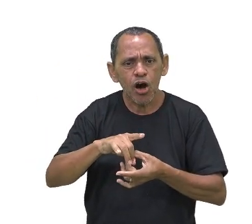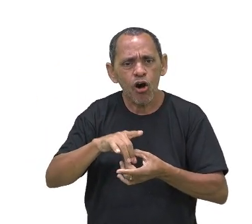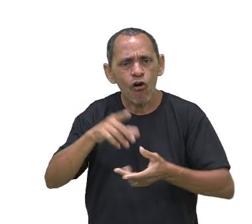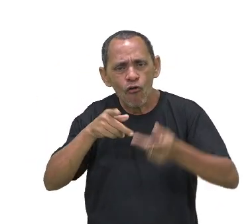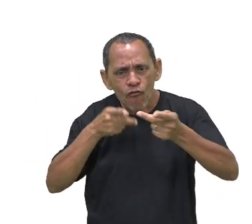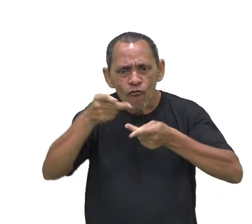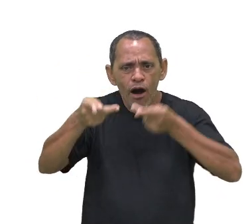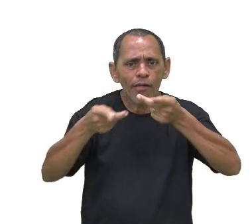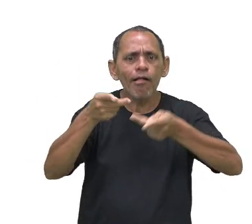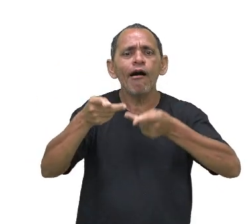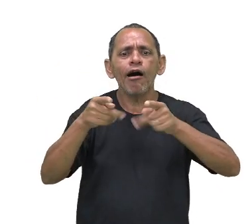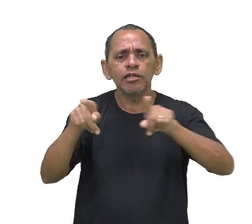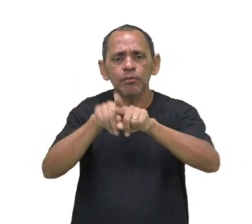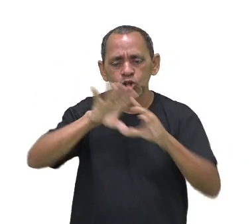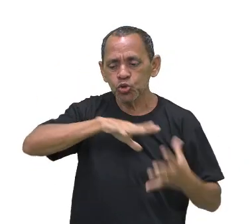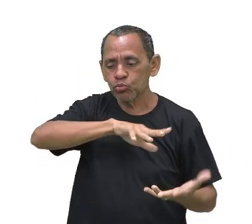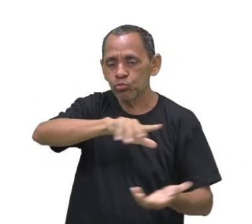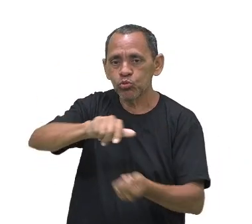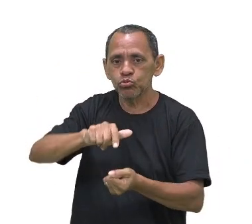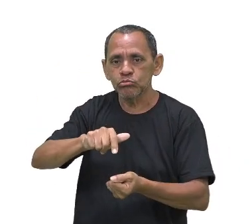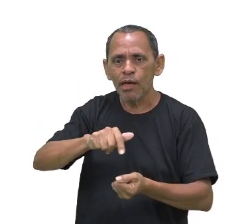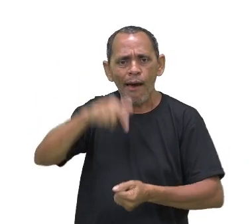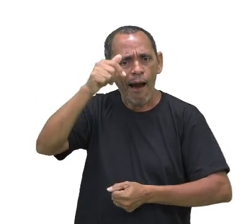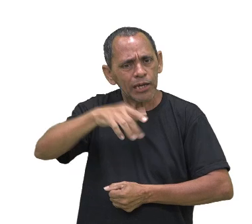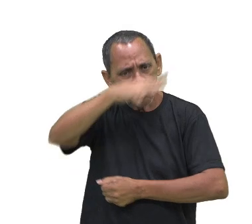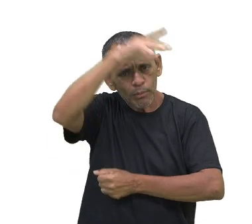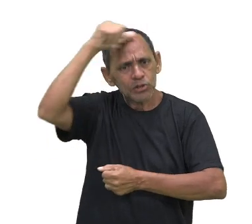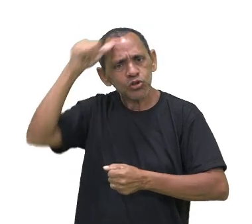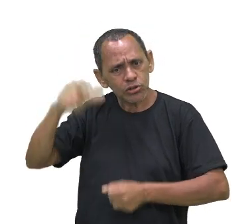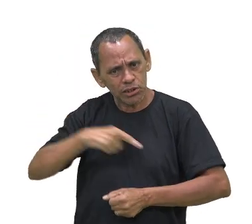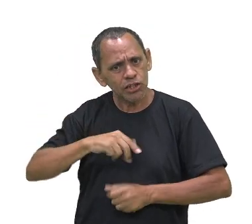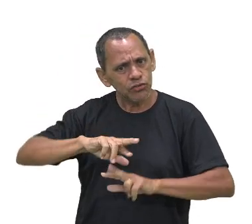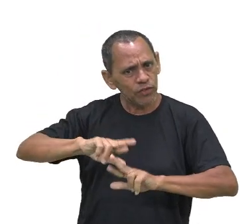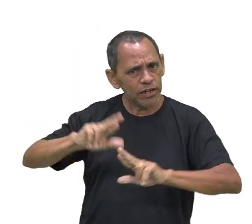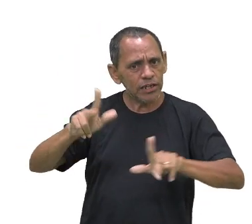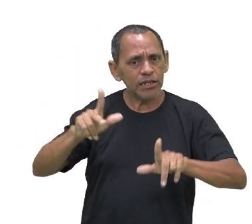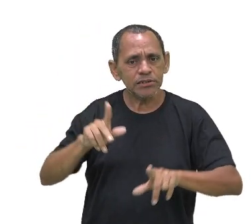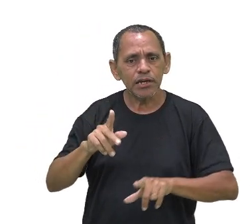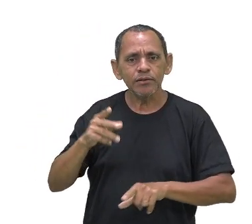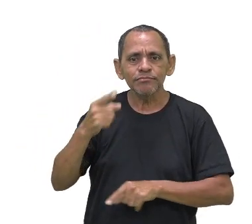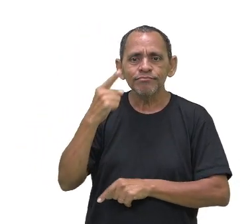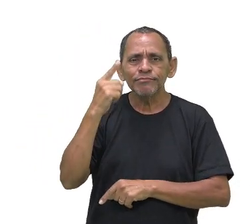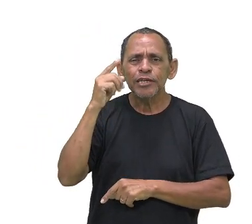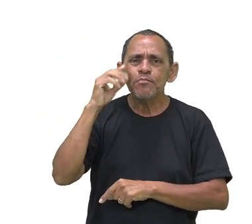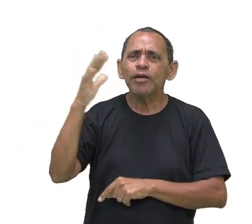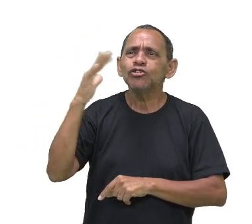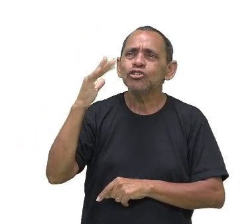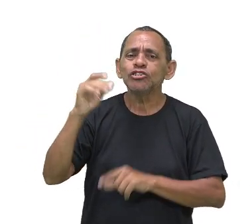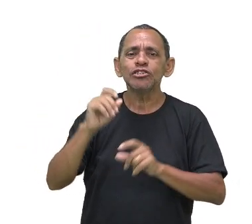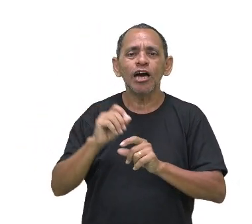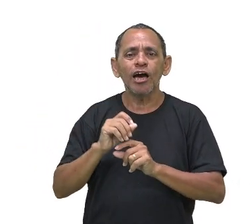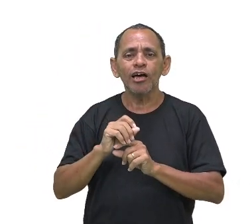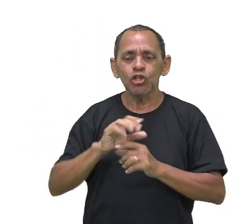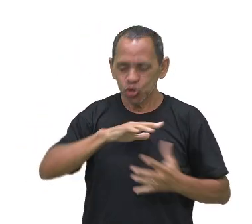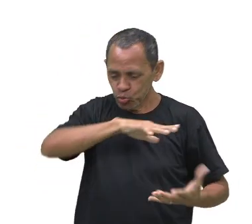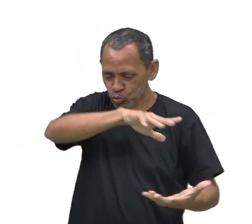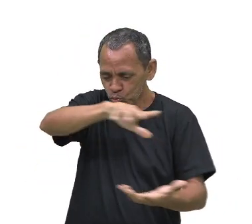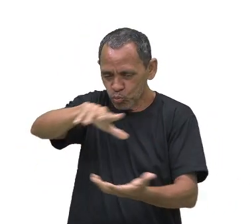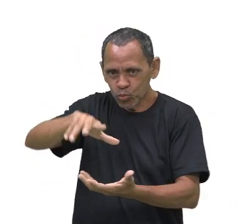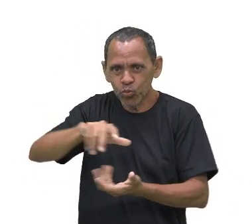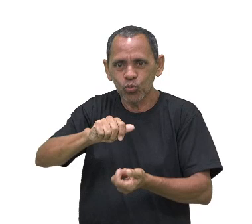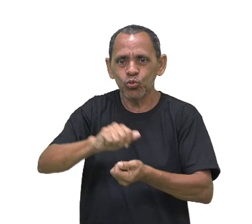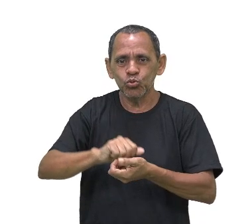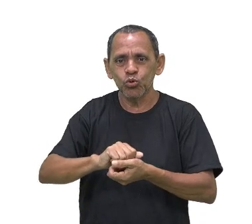tem diferença, imagina sociedades e grupamentos sociais por todo o globo terrestre. A diversidade